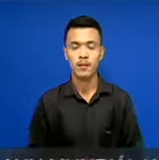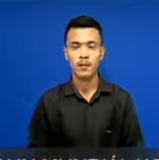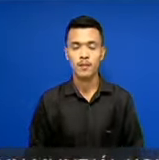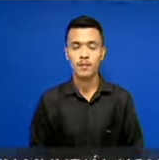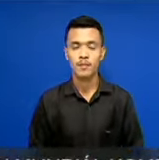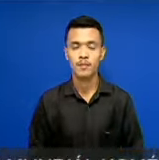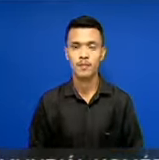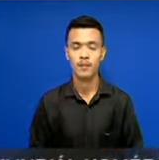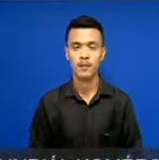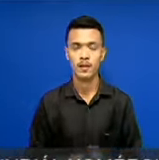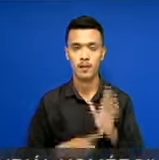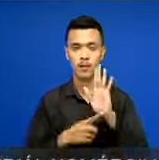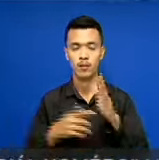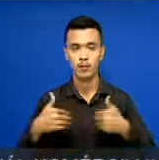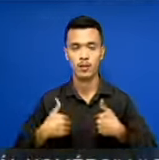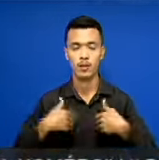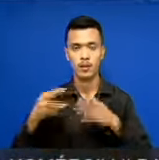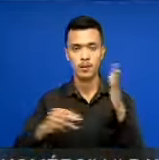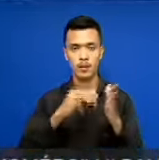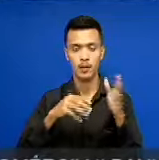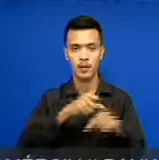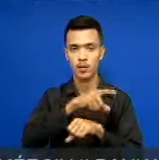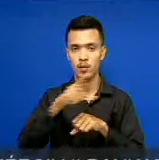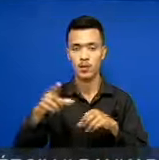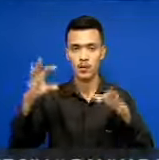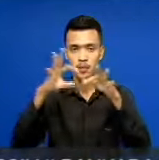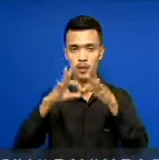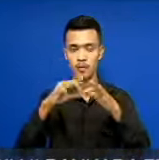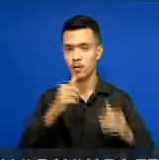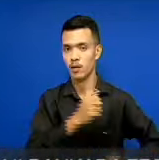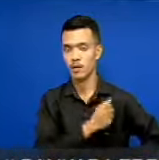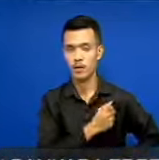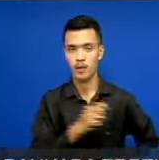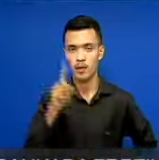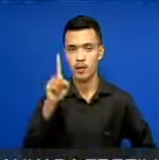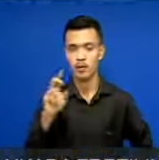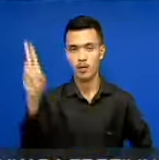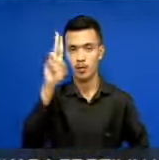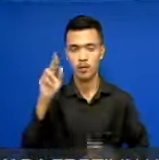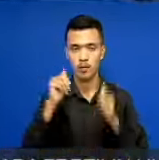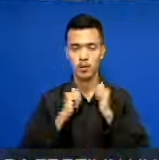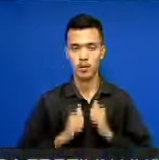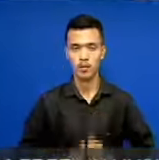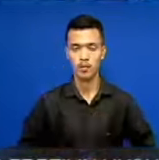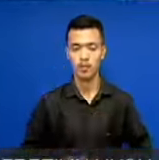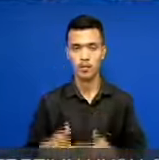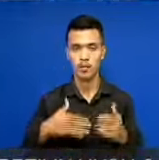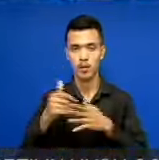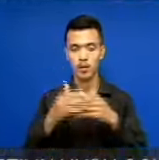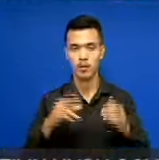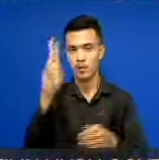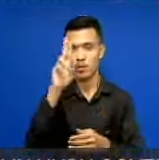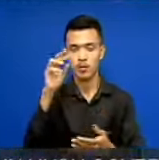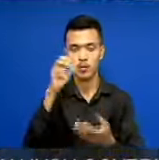Foi em Lalajne viral e a média social, membro FFDTL IDA, usa roupa civil, nebe conduz motorizadas